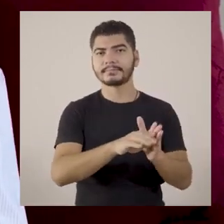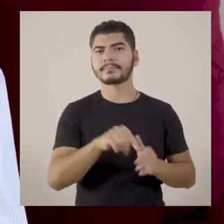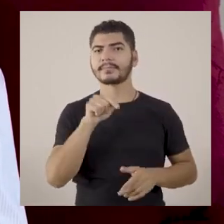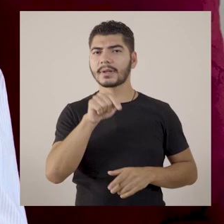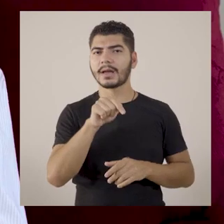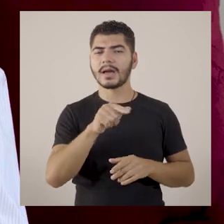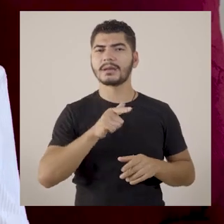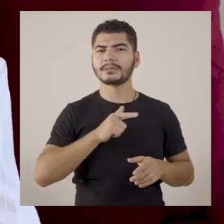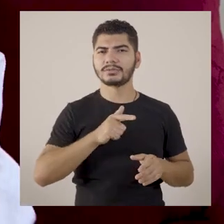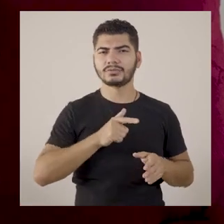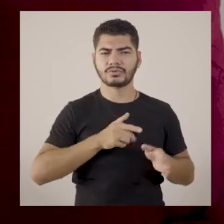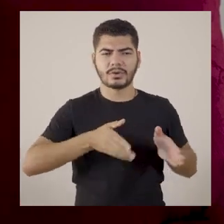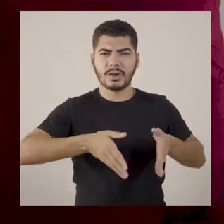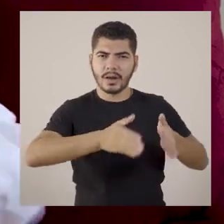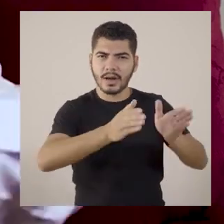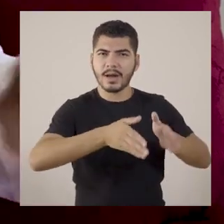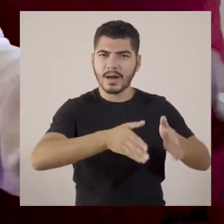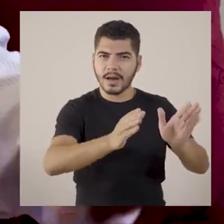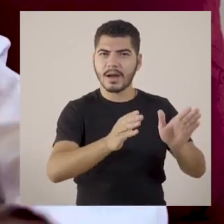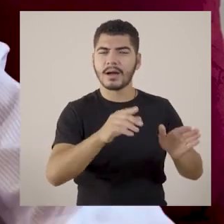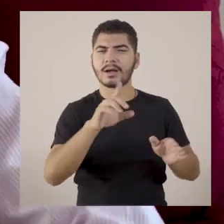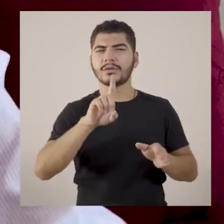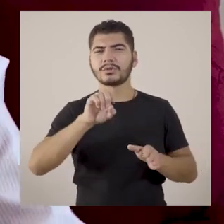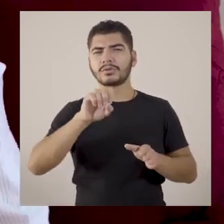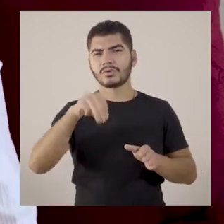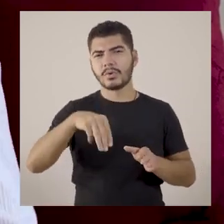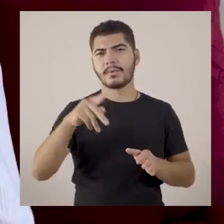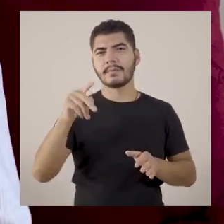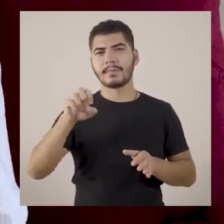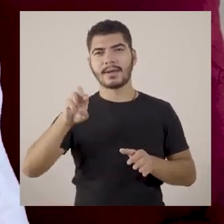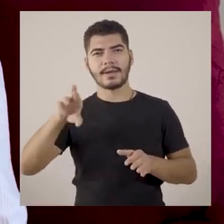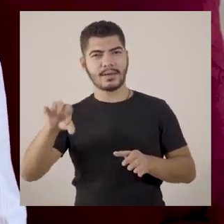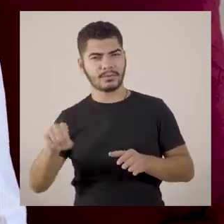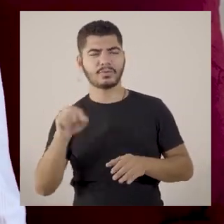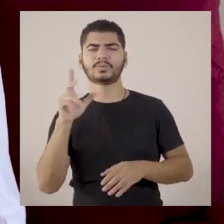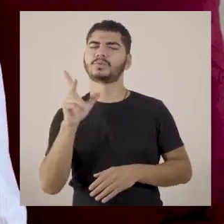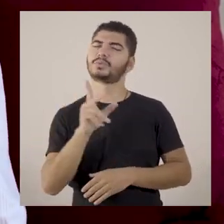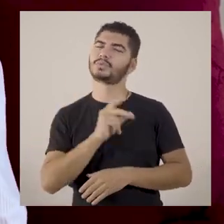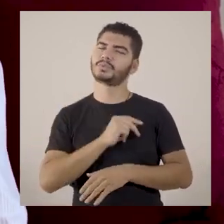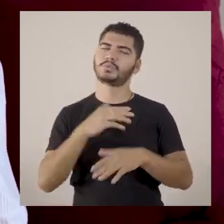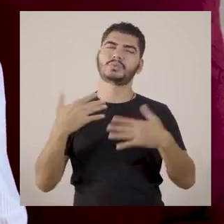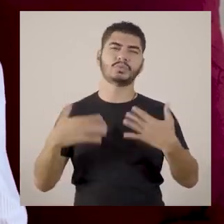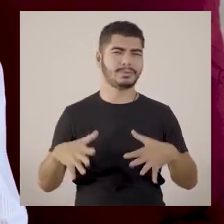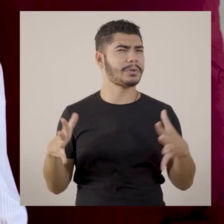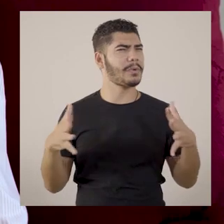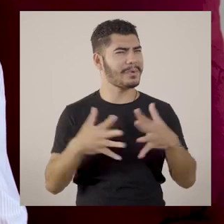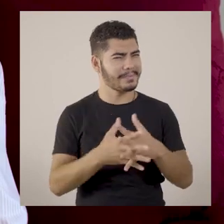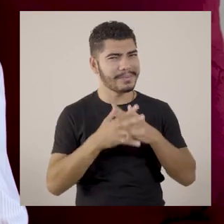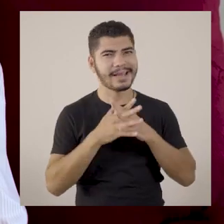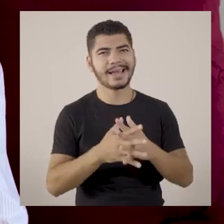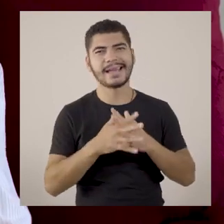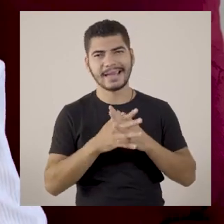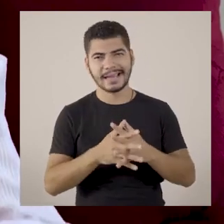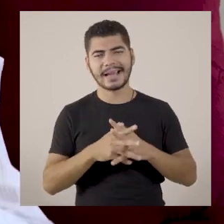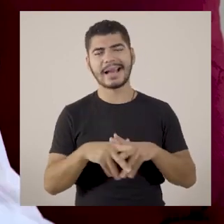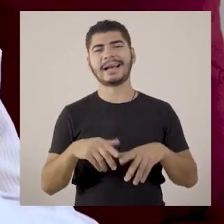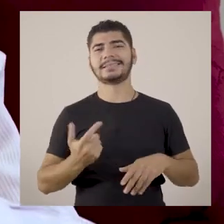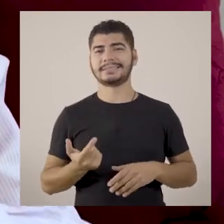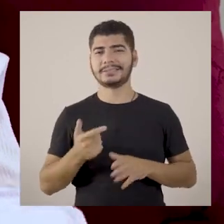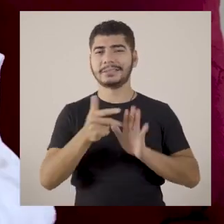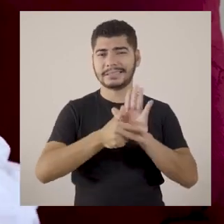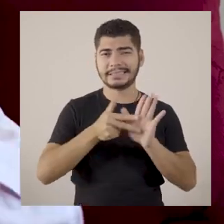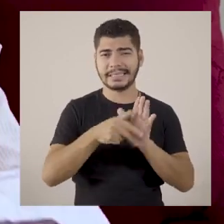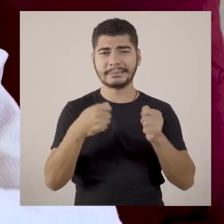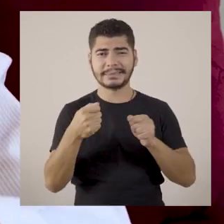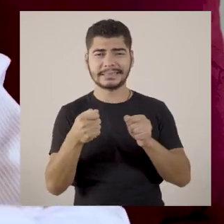trem. E aquela passagem de nível ali da Dom Pedro ali, meu Deus do céu, era complicado, porque o trem